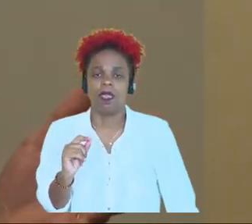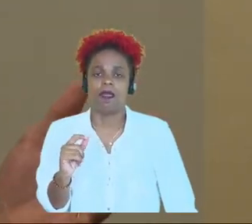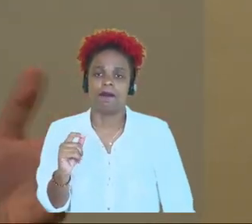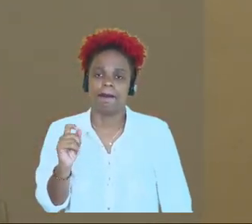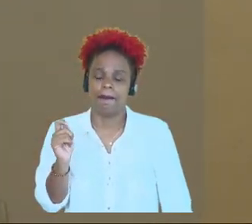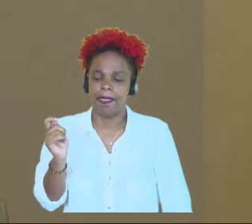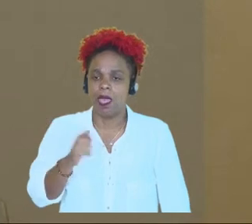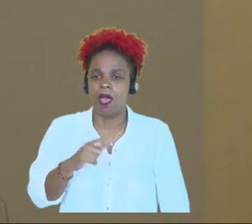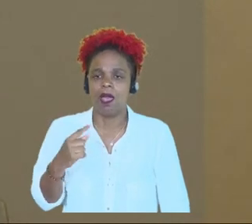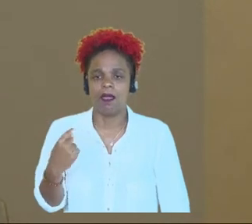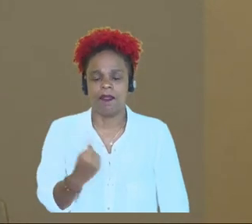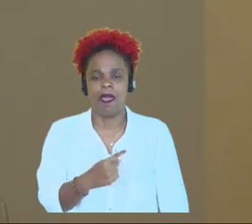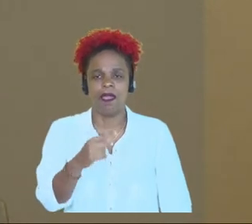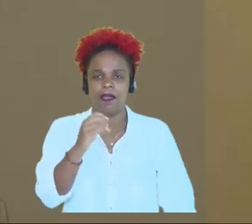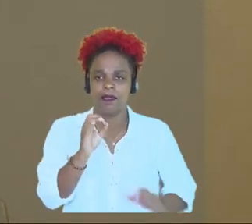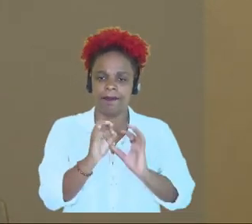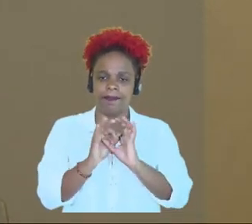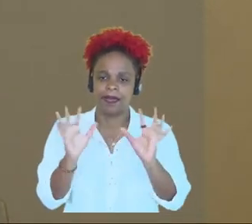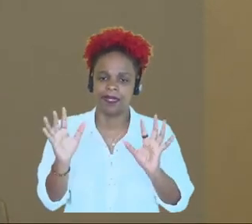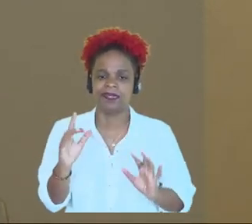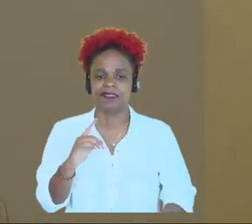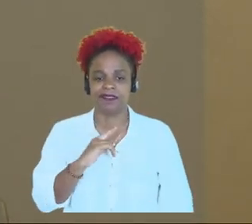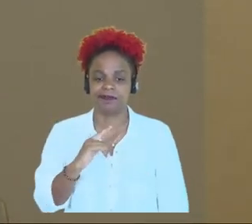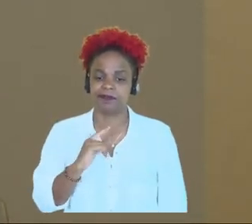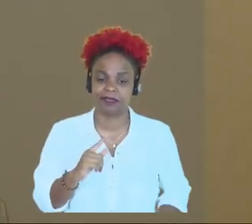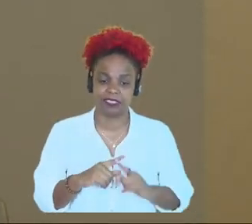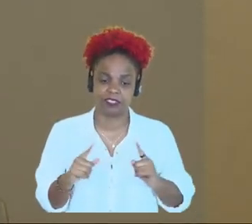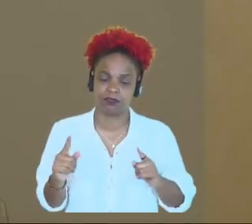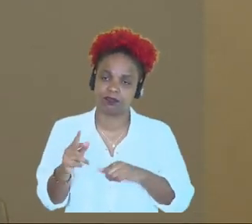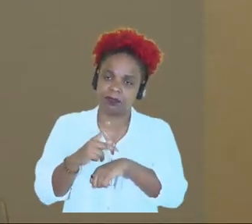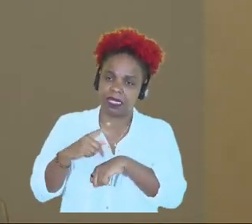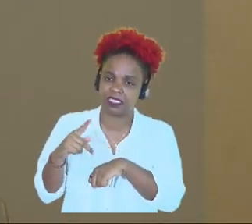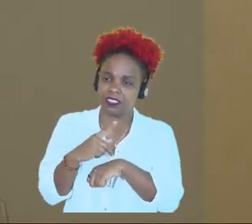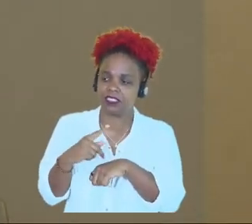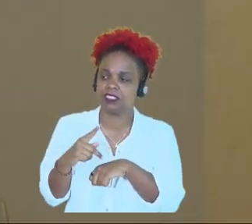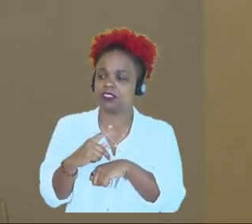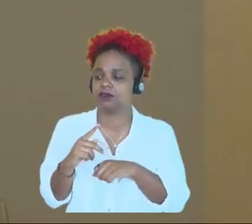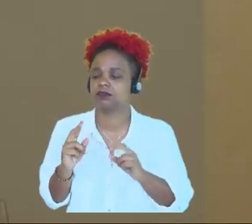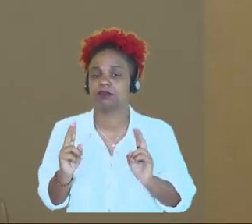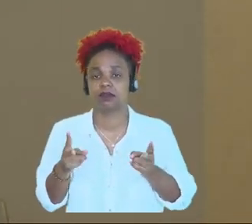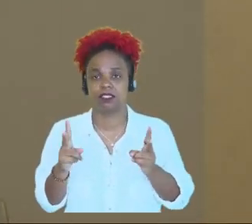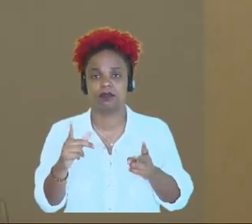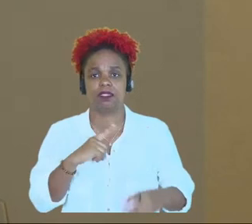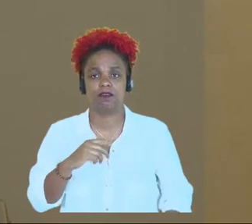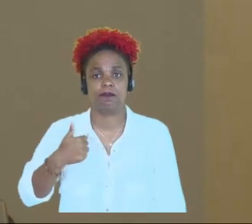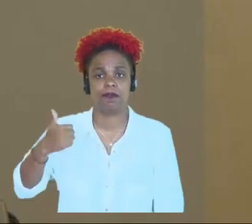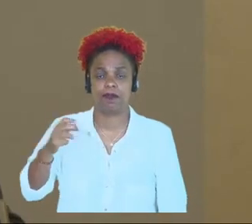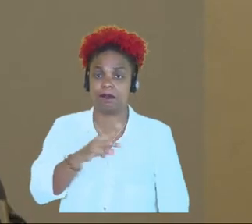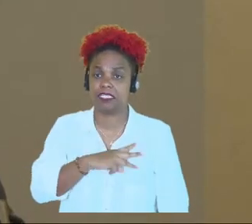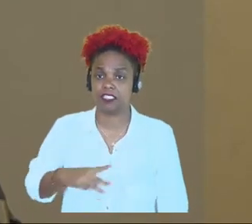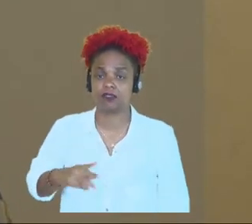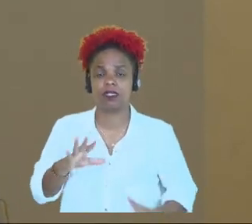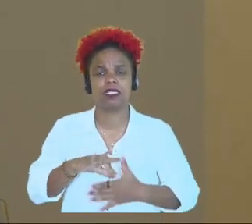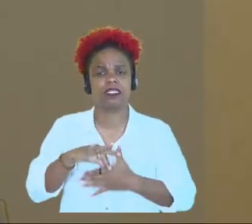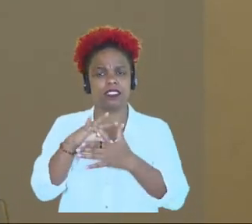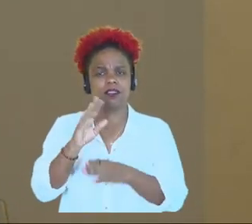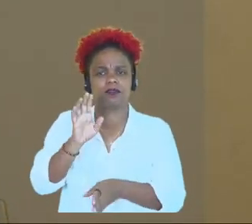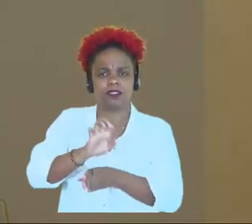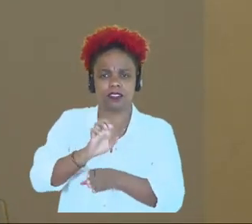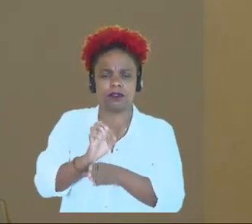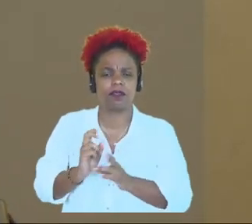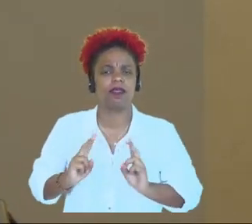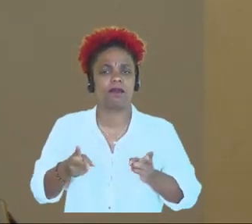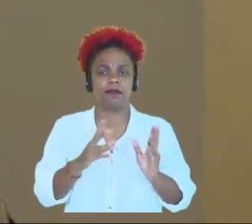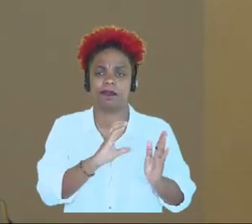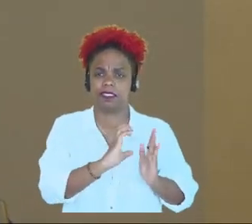compatível com a nossa noção de democracia, mas é um país em que o mesmo primeiro-ministro, com o mesmo partido,